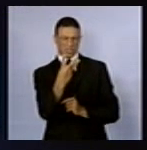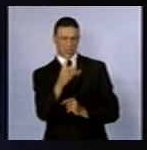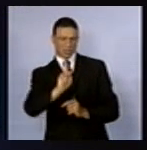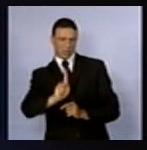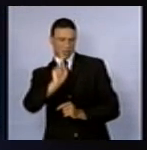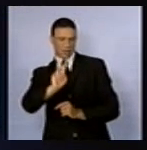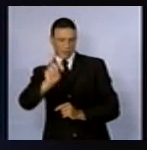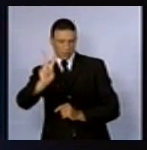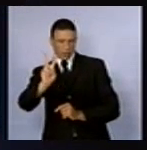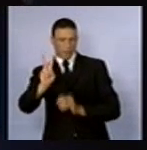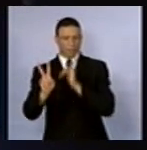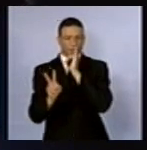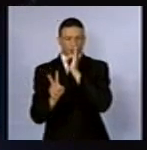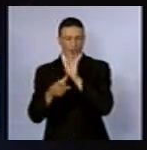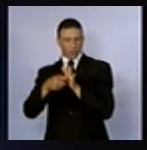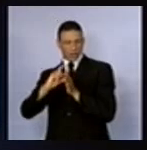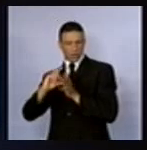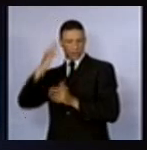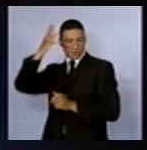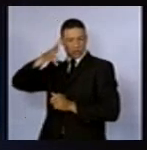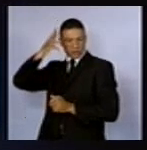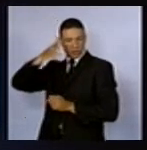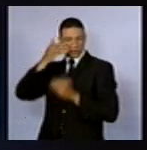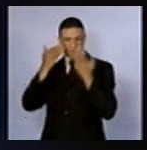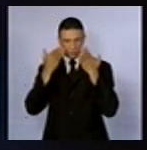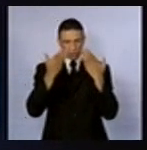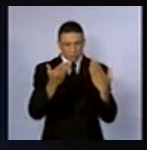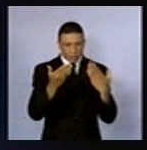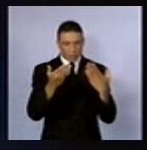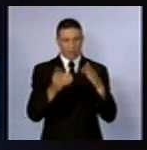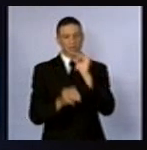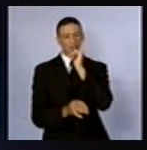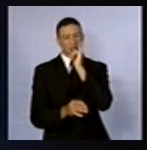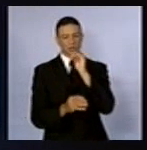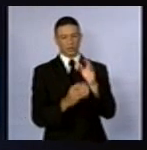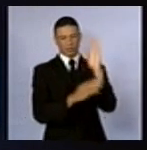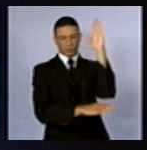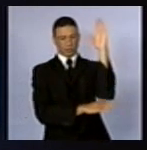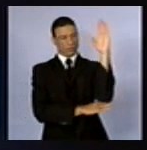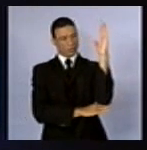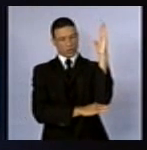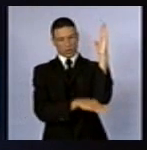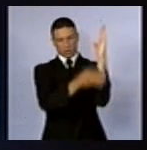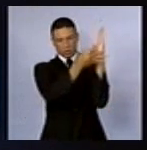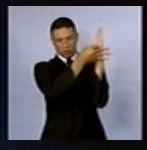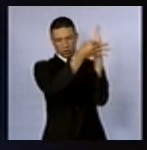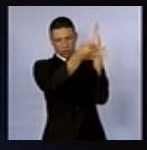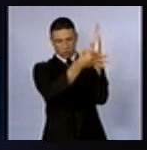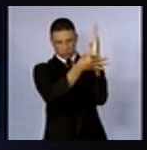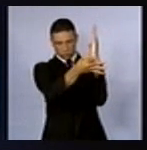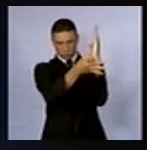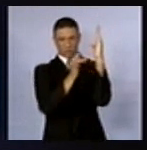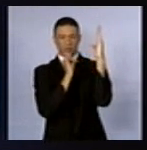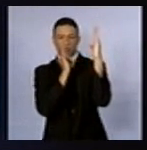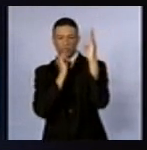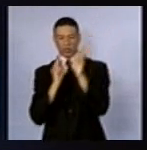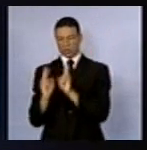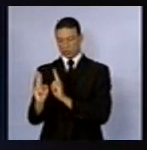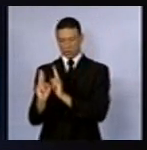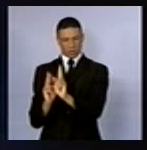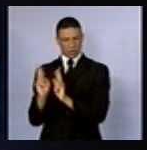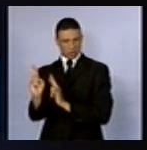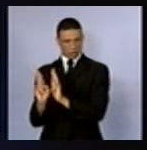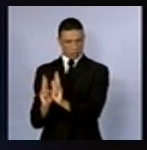figurinha que o o Sidney mostrou num num poste de distribuição normalmente Você tem uma rede que passa eh